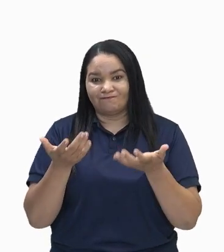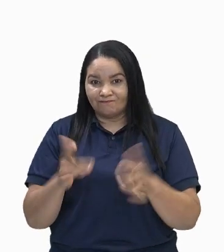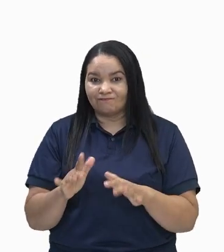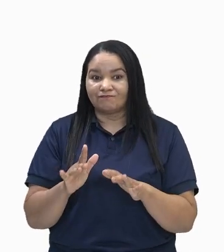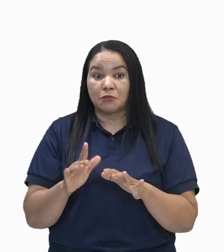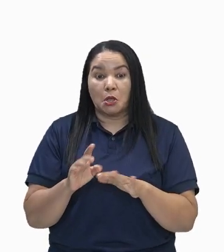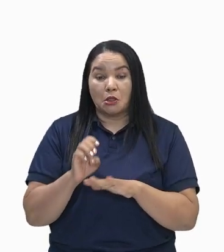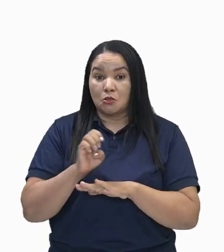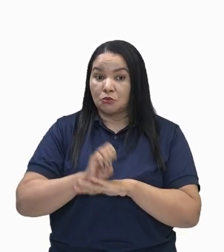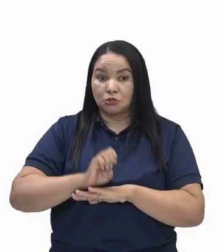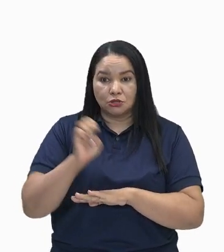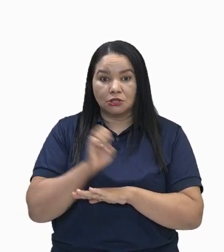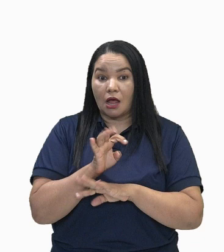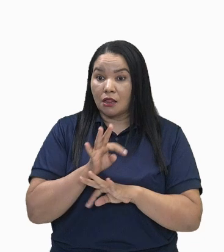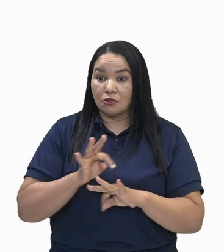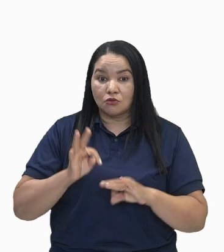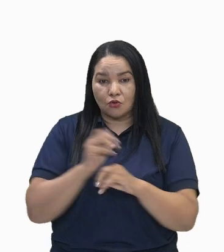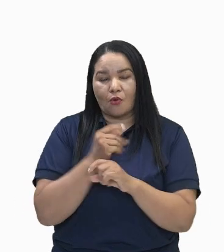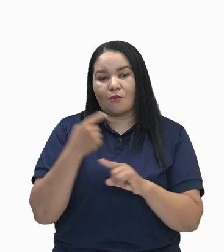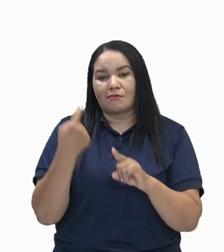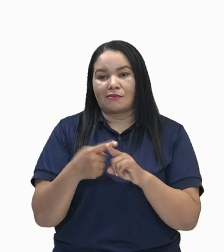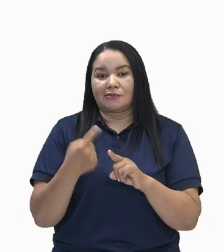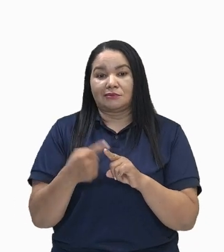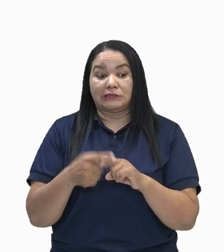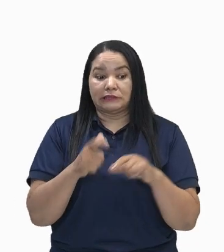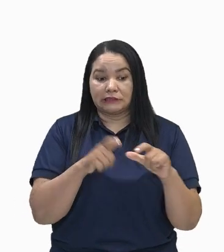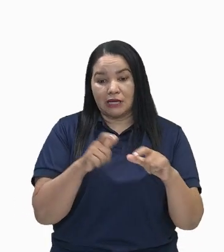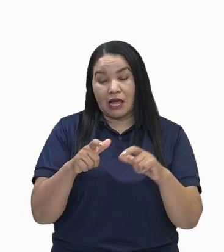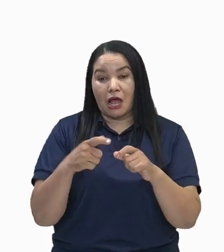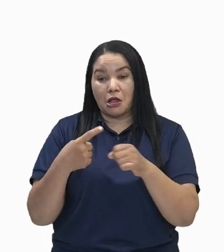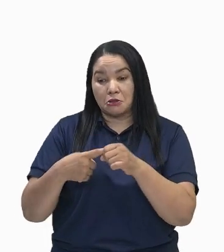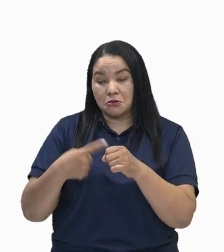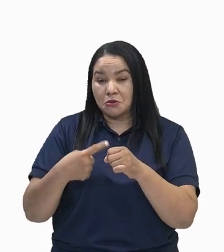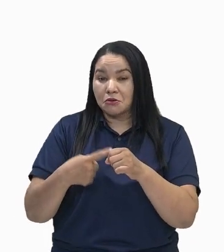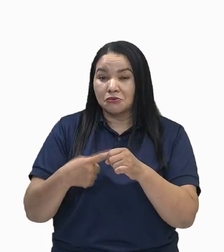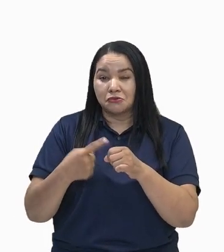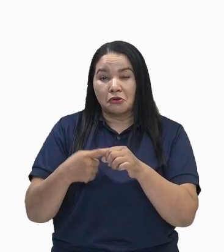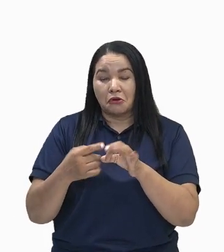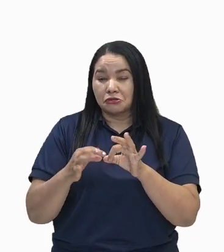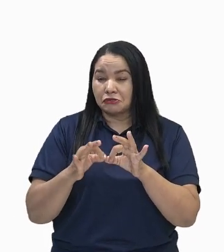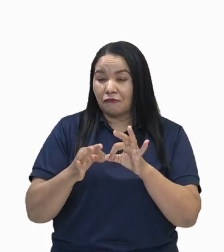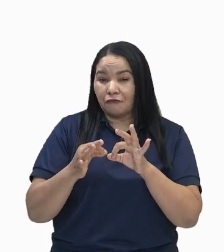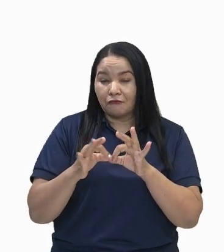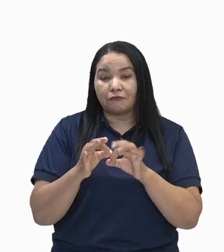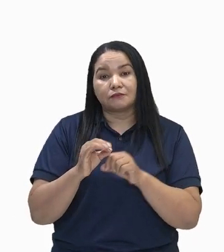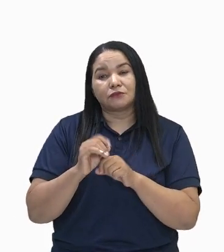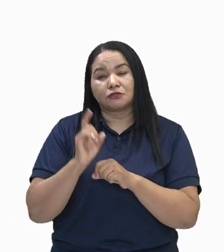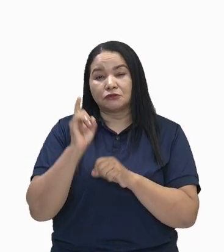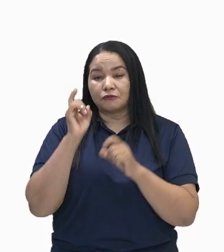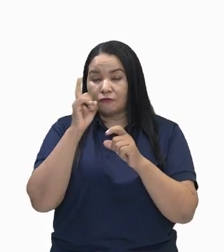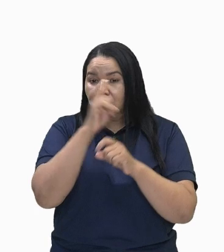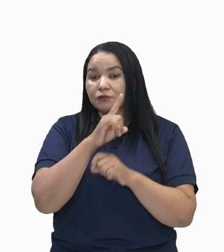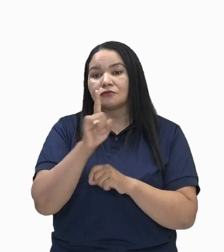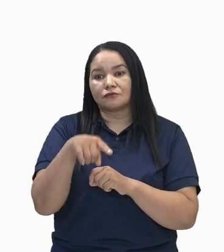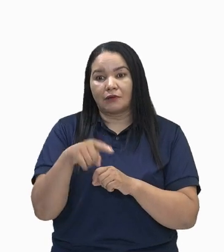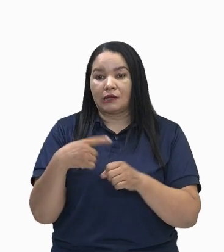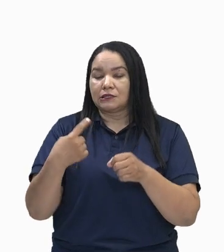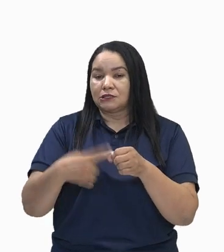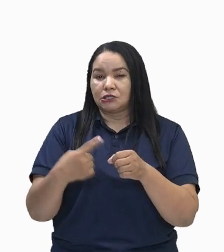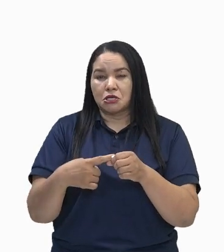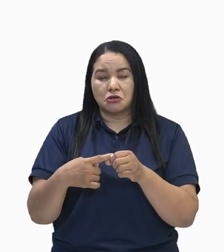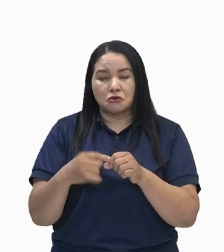estado, especialmente em áreas de difícil acesso, ou seja, pelo nosso interior.